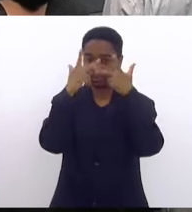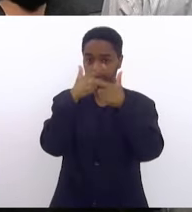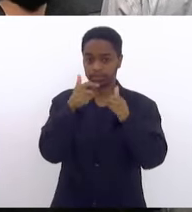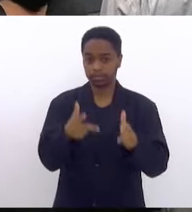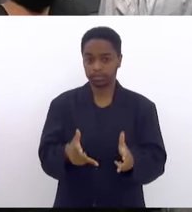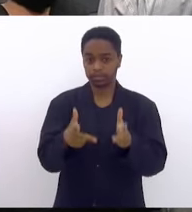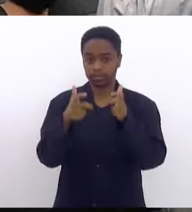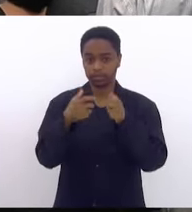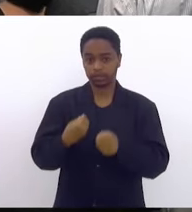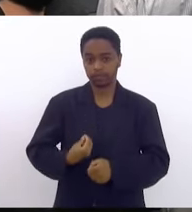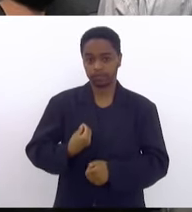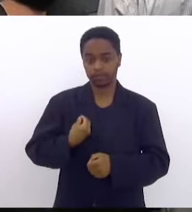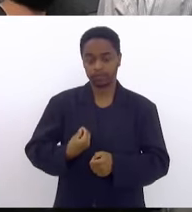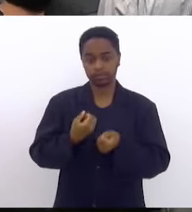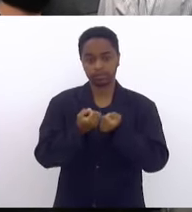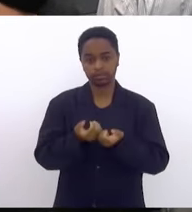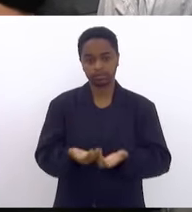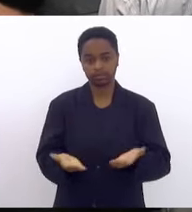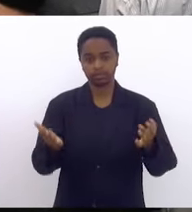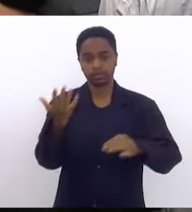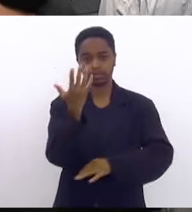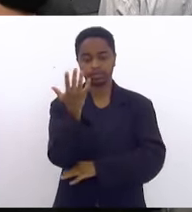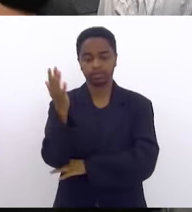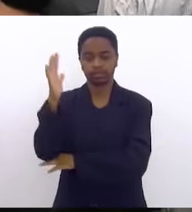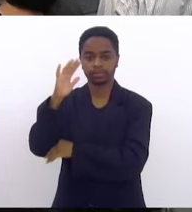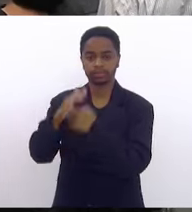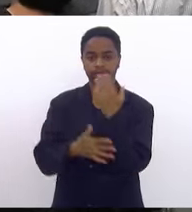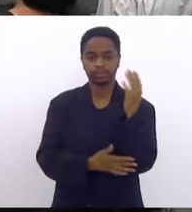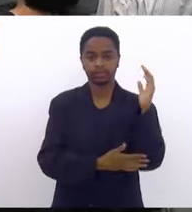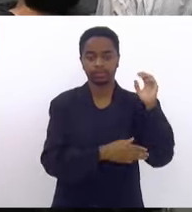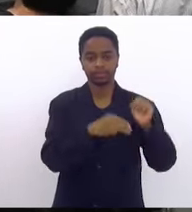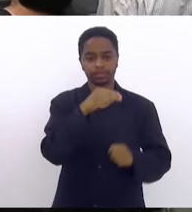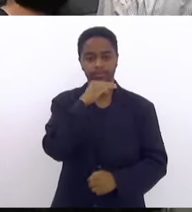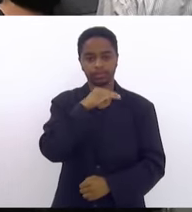te deu a vida, a natureza,